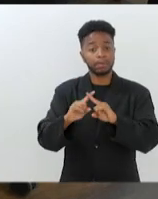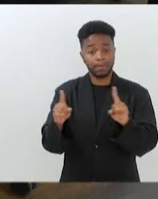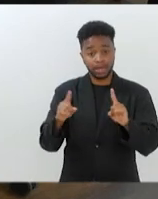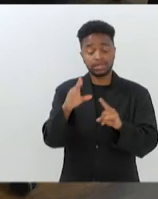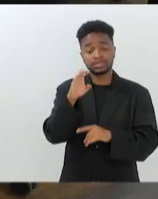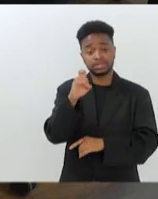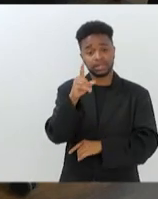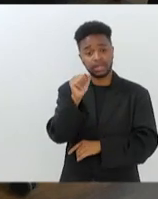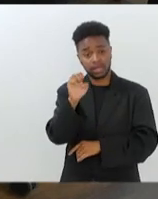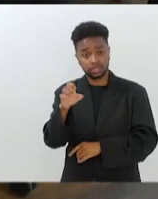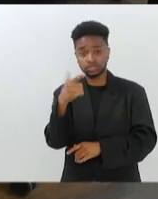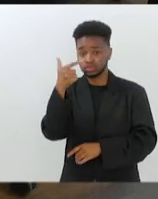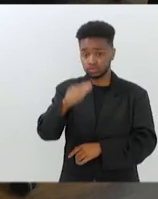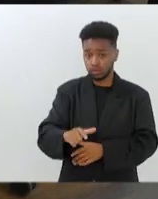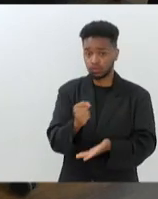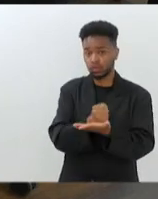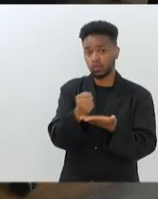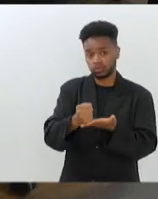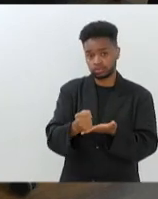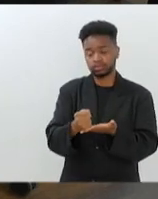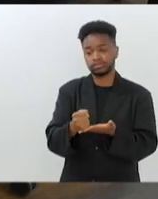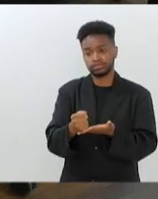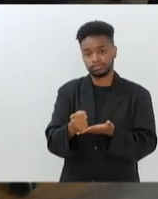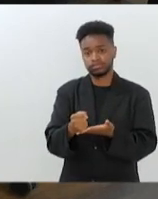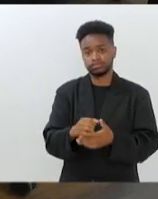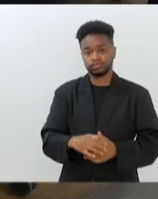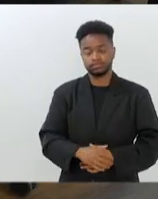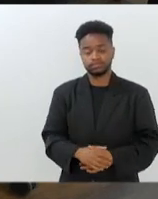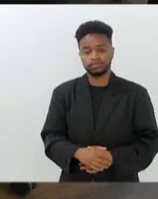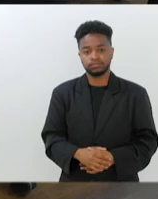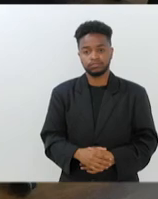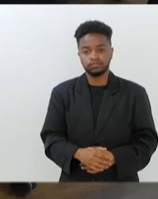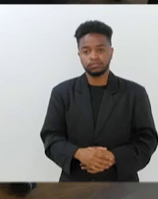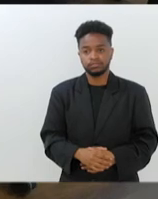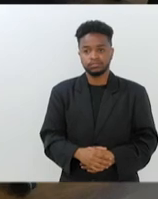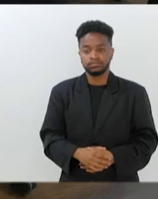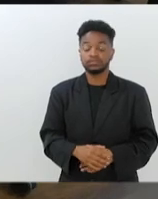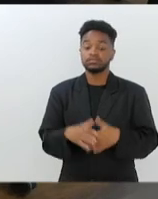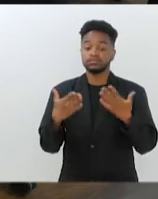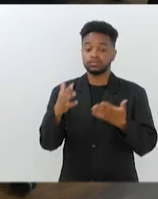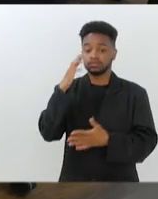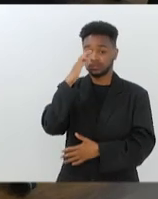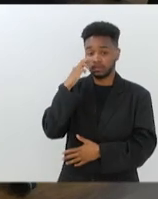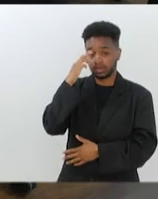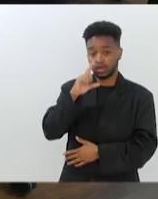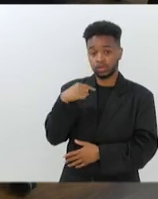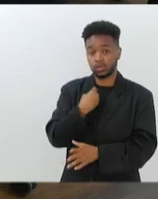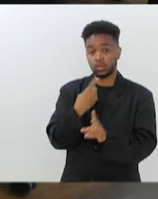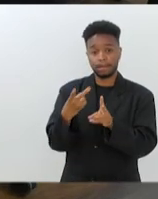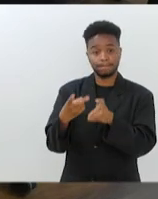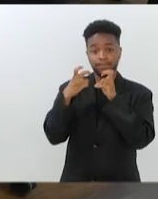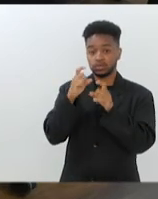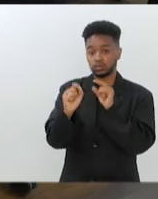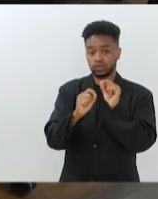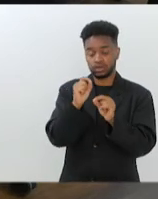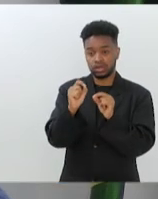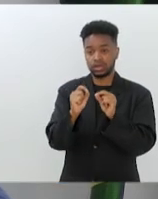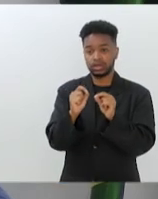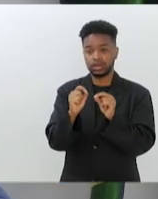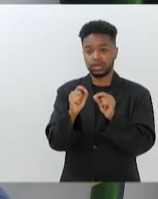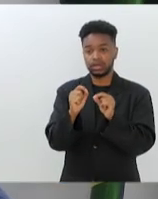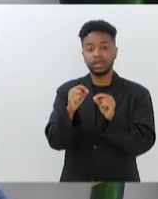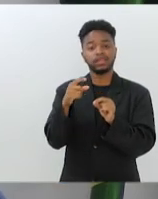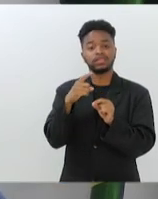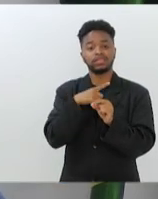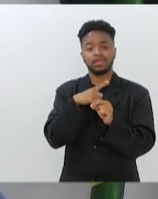renovaram a concessão dovel Presidente nas fiscalizações nós constatamos azuleijo português que